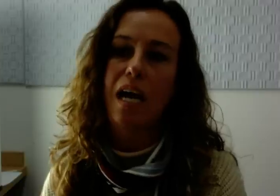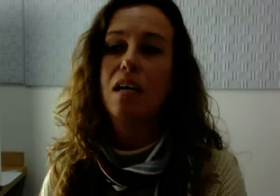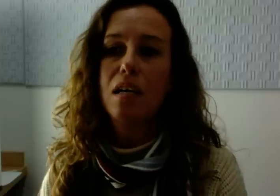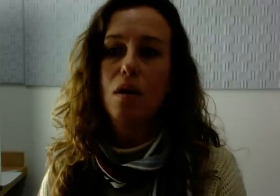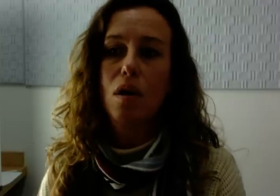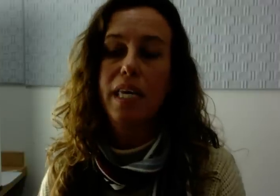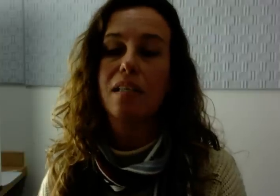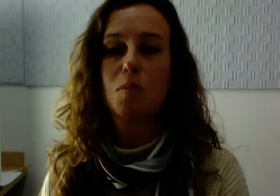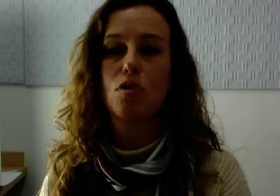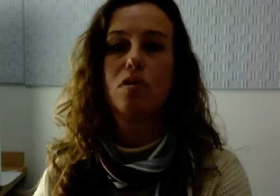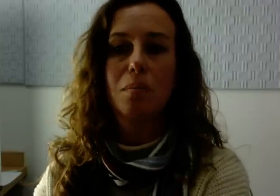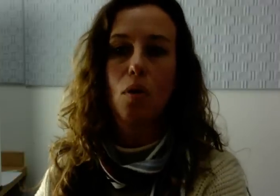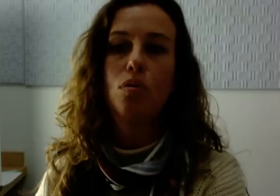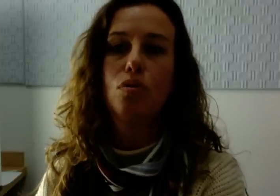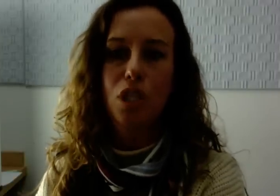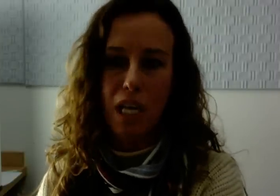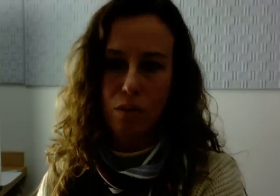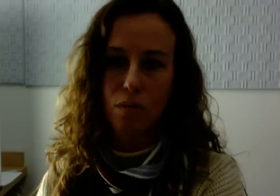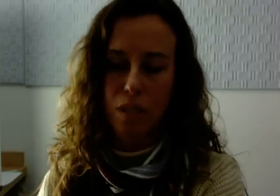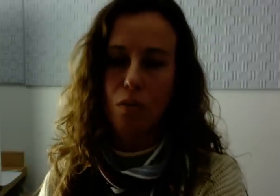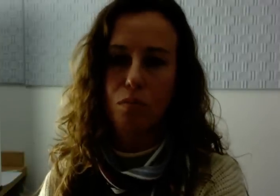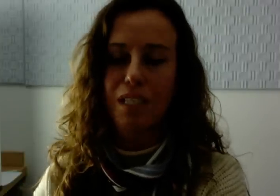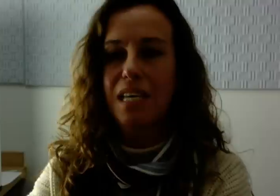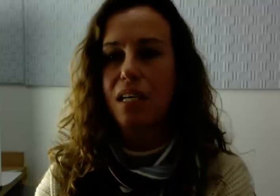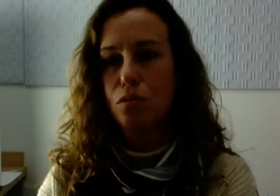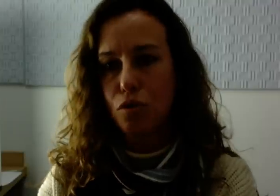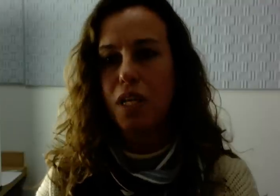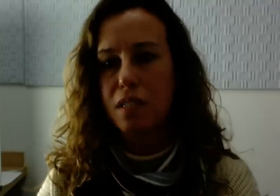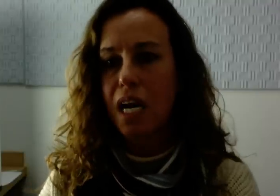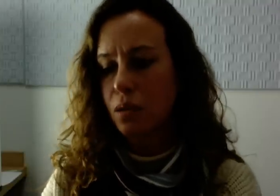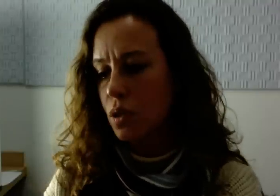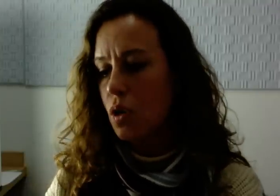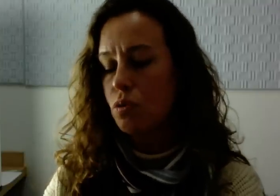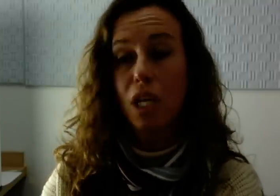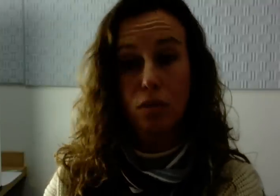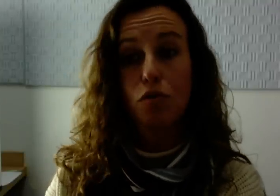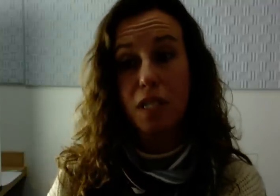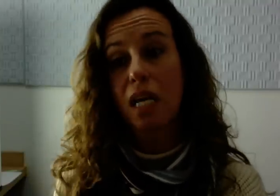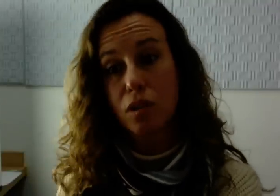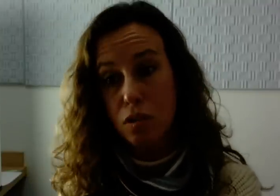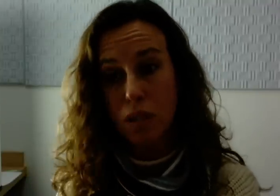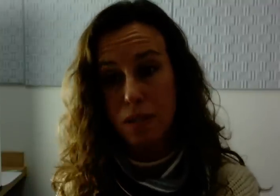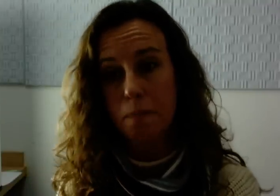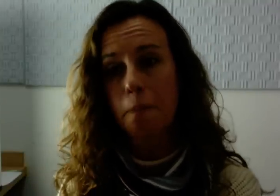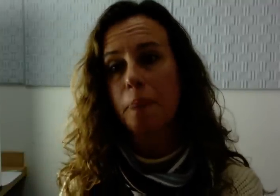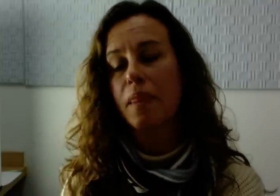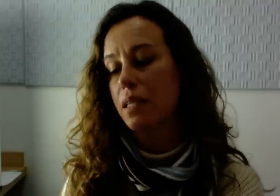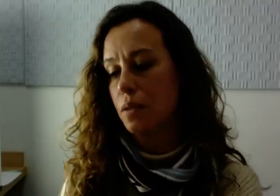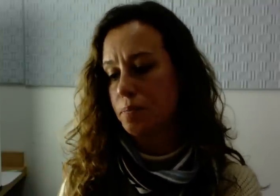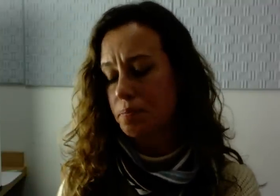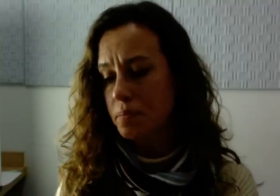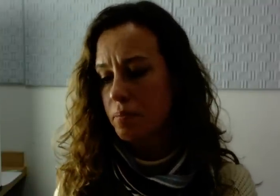diferenciar que essas pessoas vão ter outro direito né um acesso diferenciado um direito diferenciado das outras